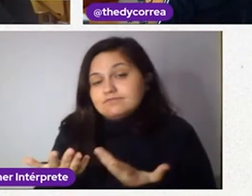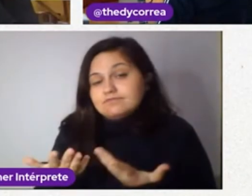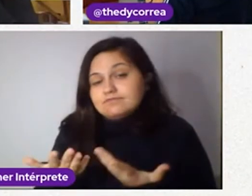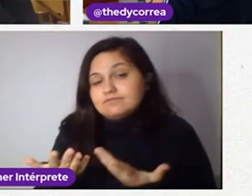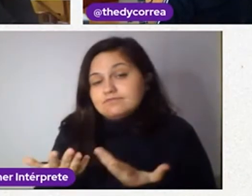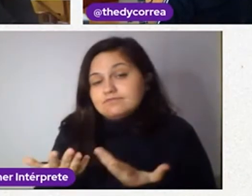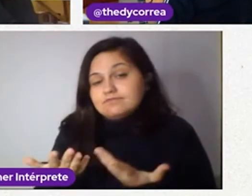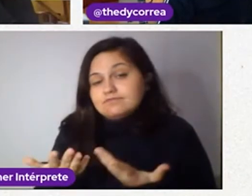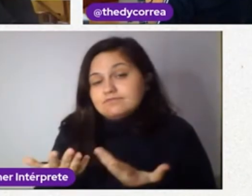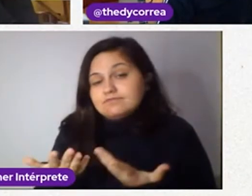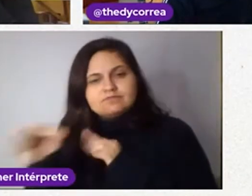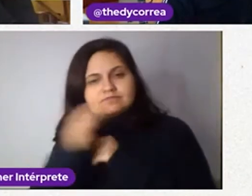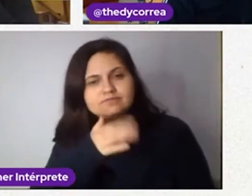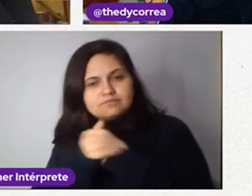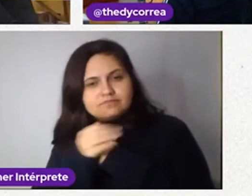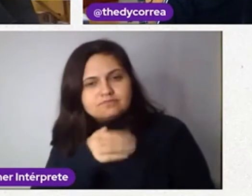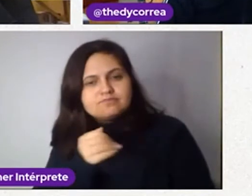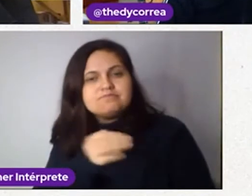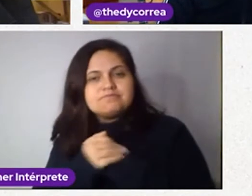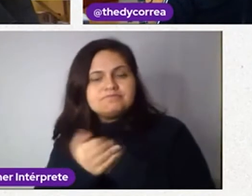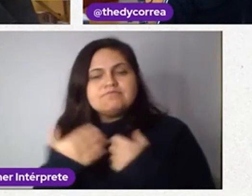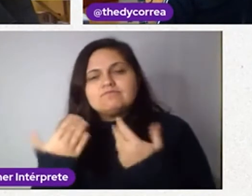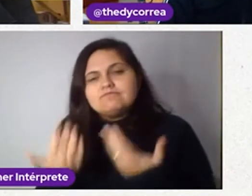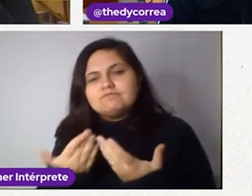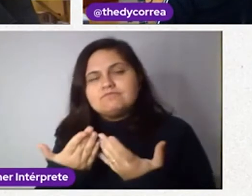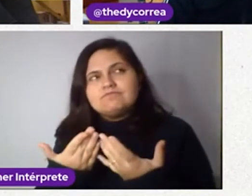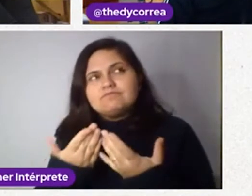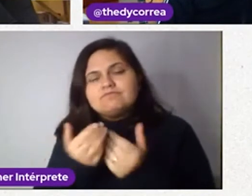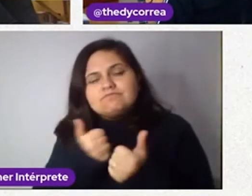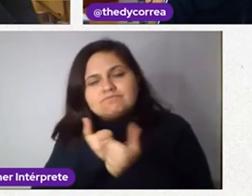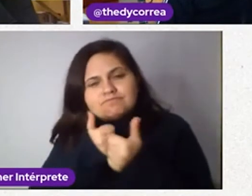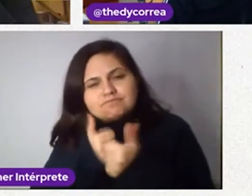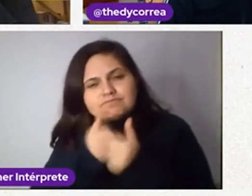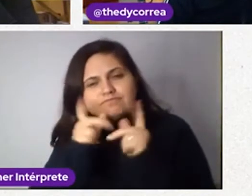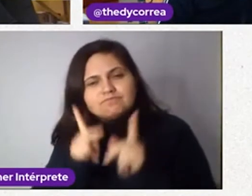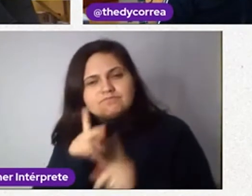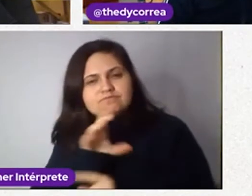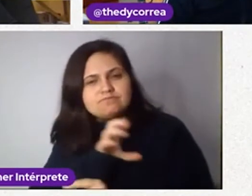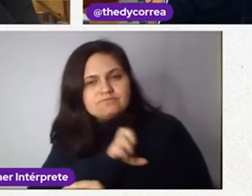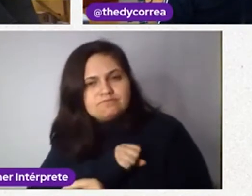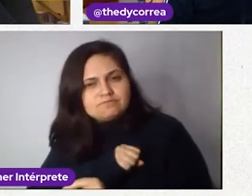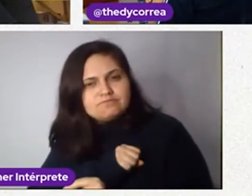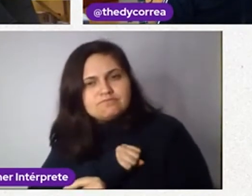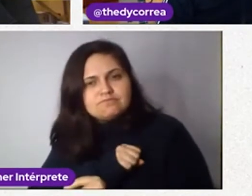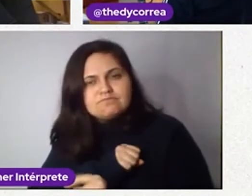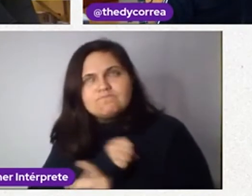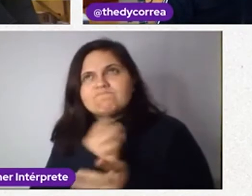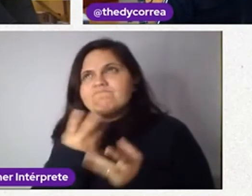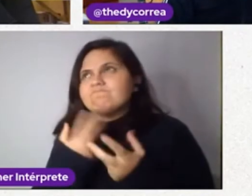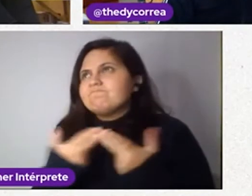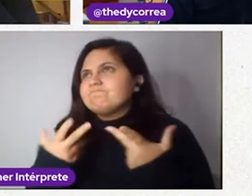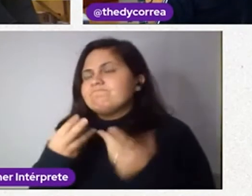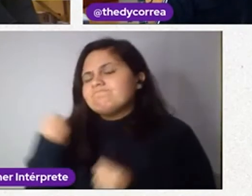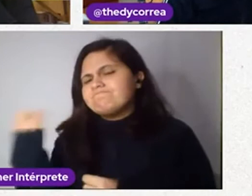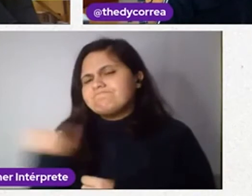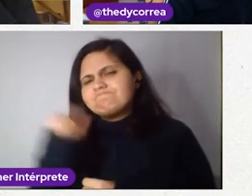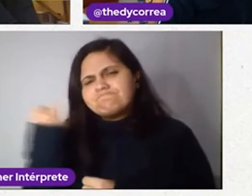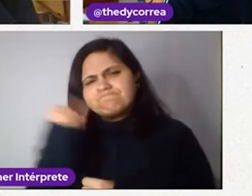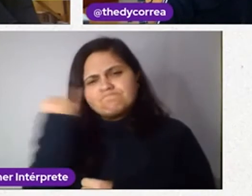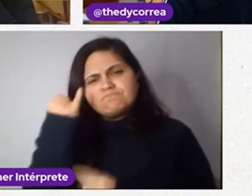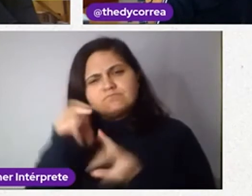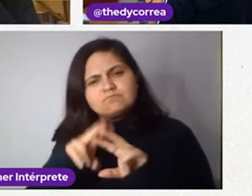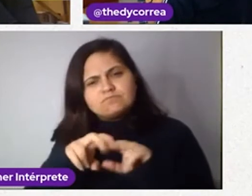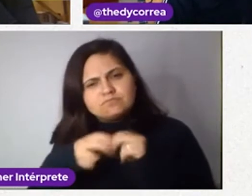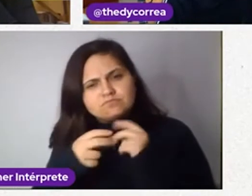distância afetiva, né? E estar próximo de quem a gente ama foi fundamental. Por isso